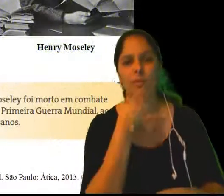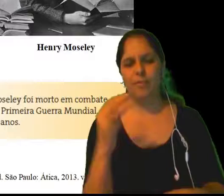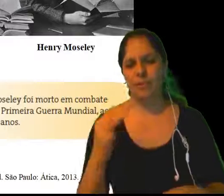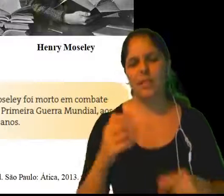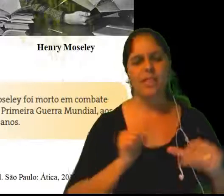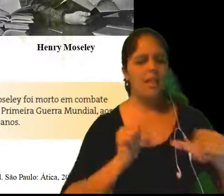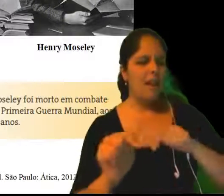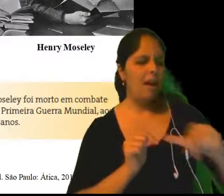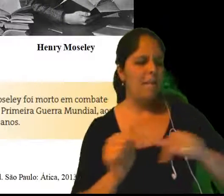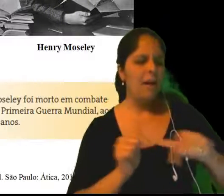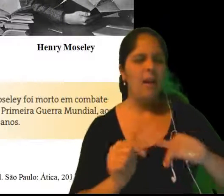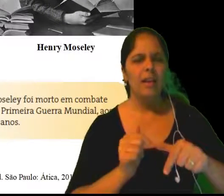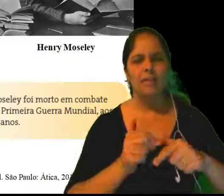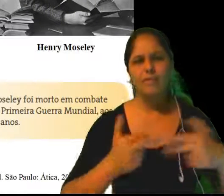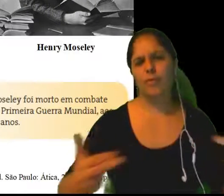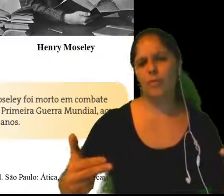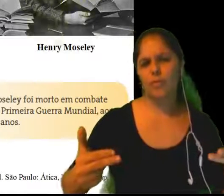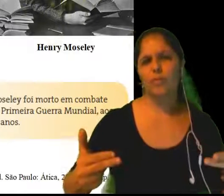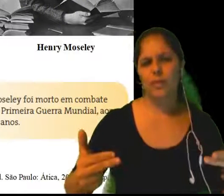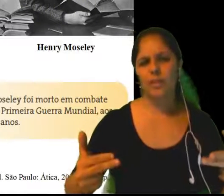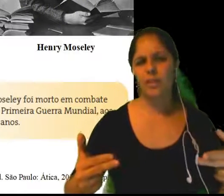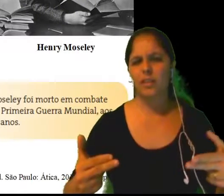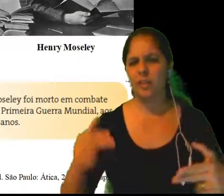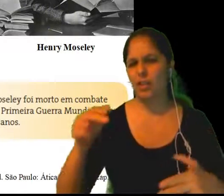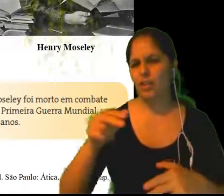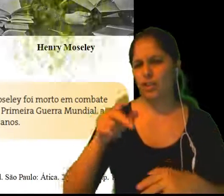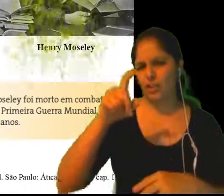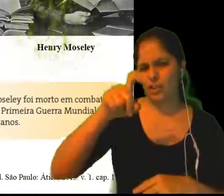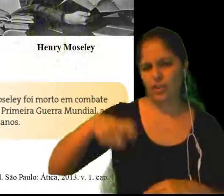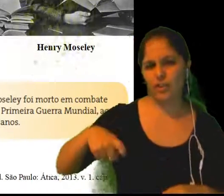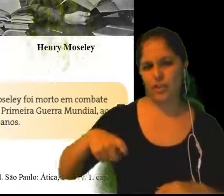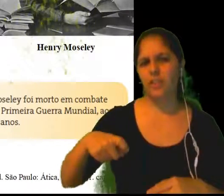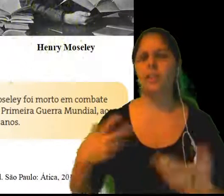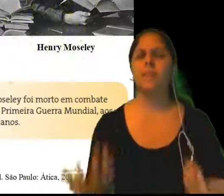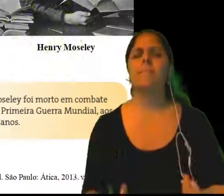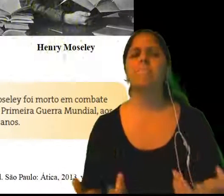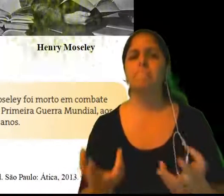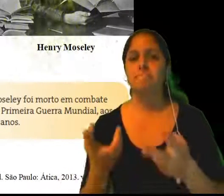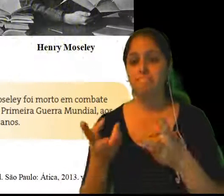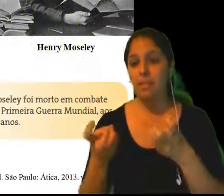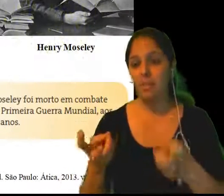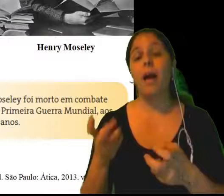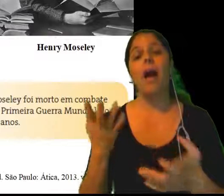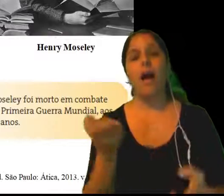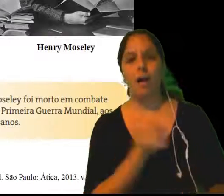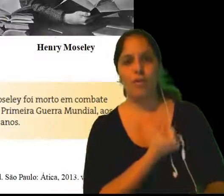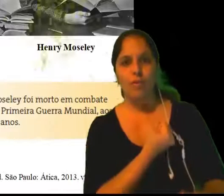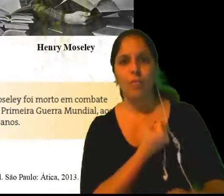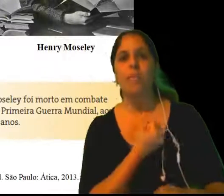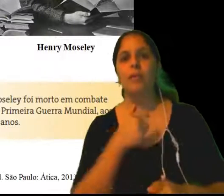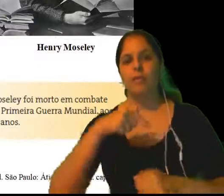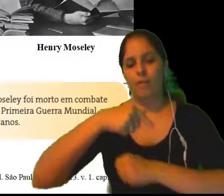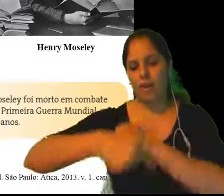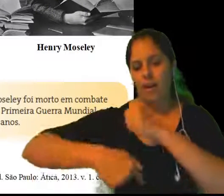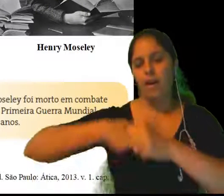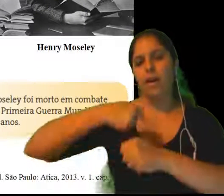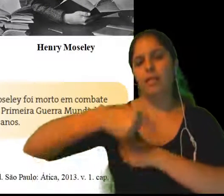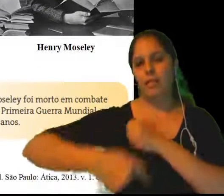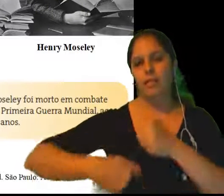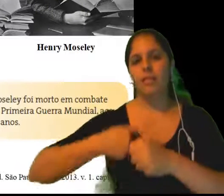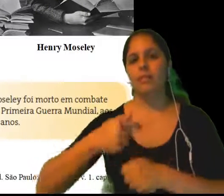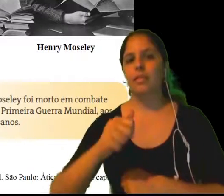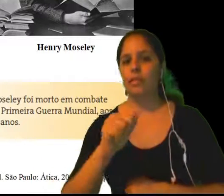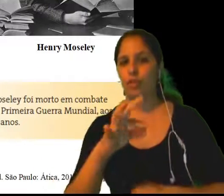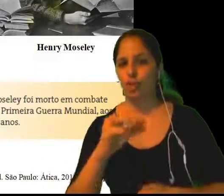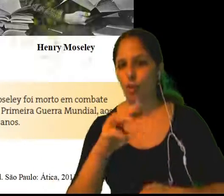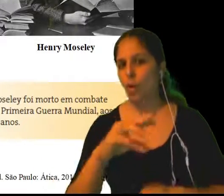Moseley, trabalhando com os espectros de raio-x dos elementos, verificou que o número atômico deveria